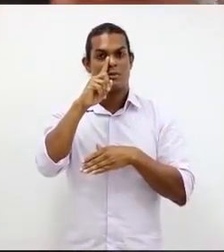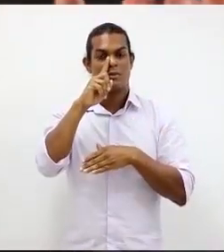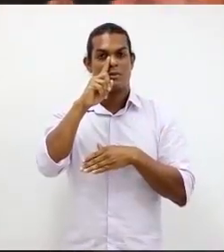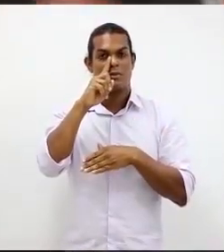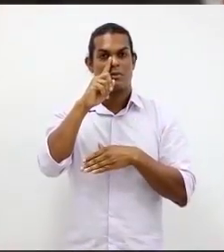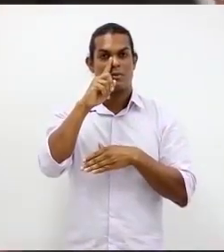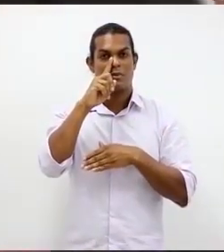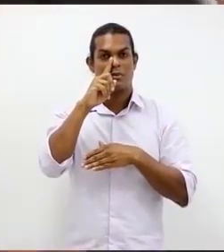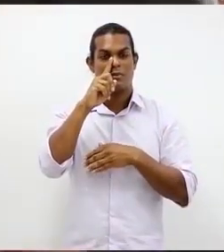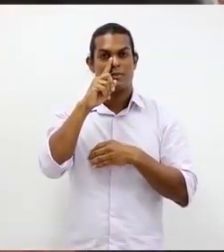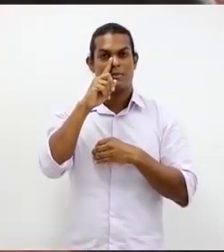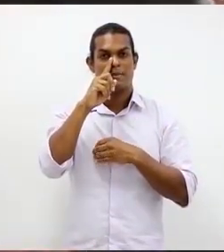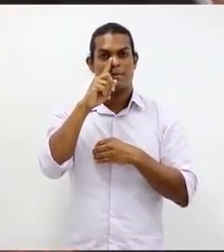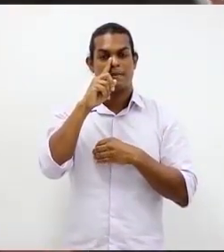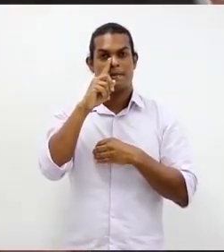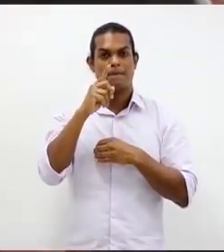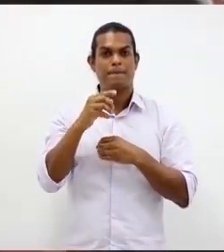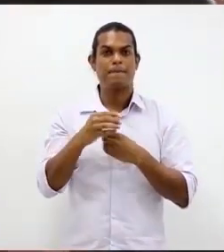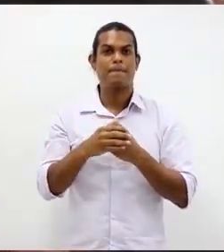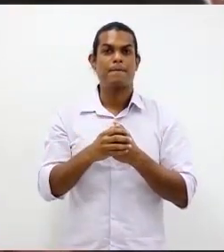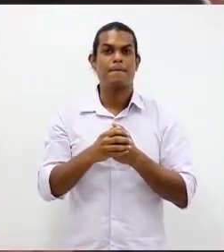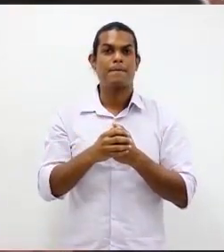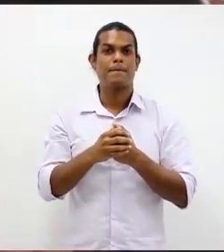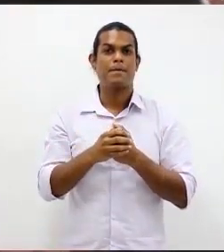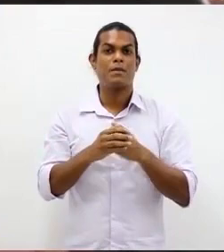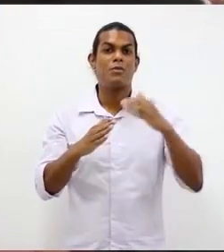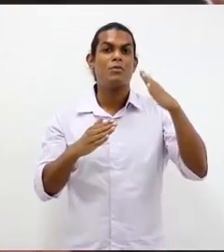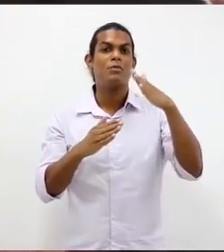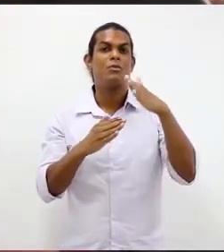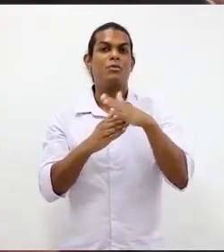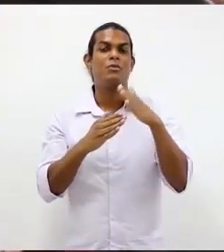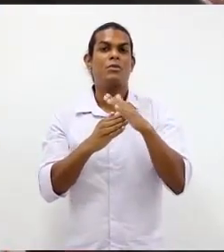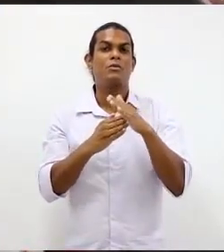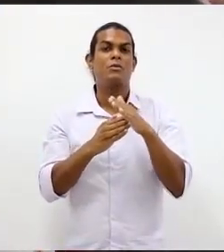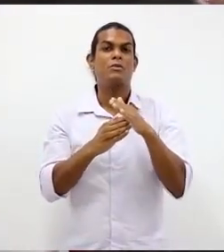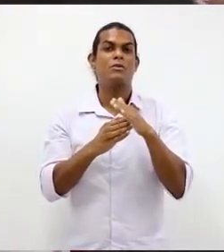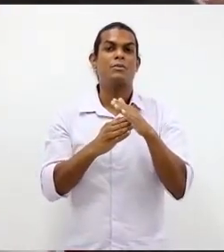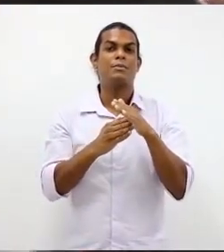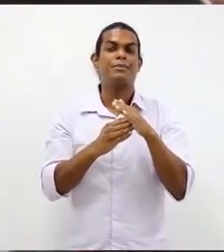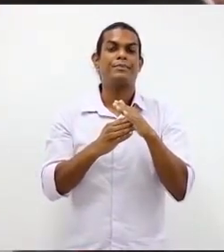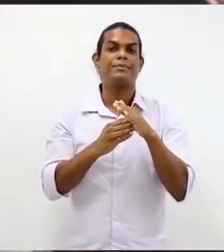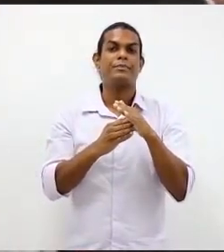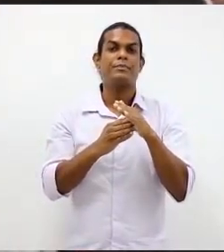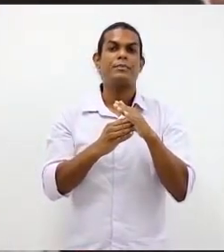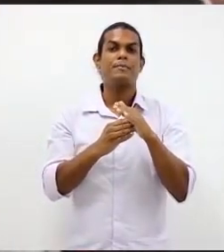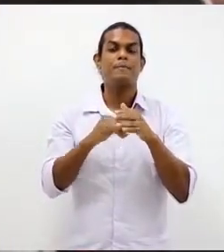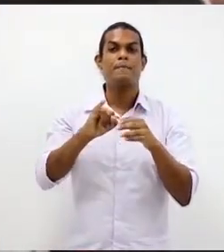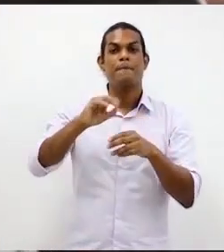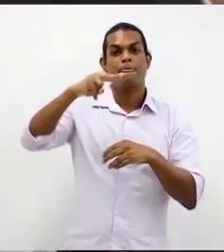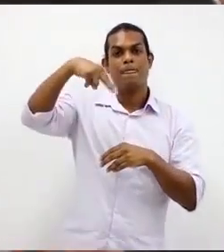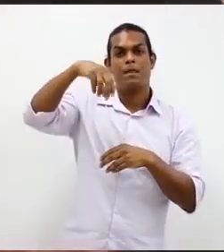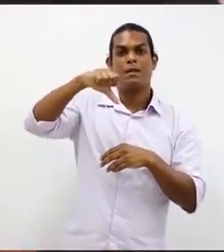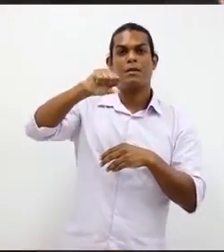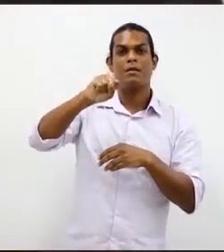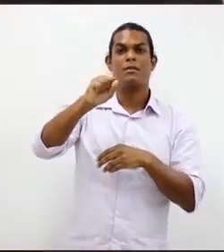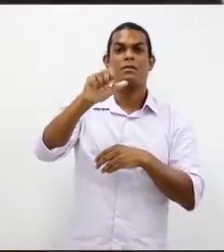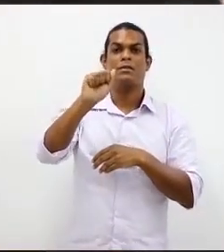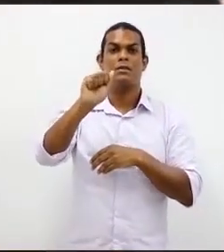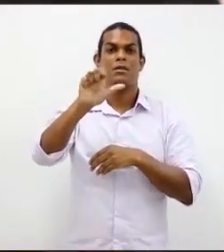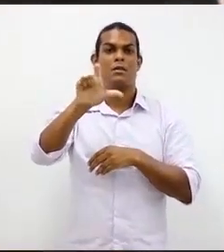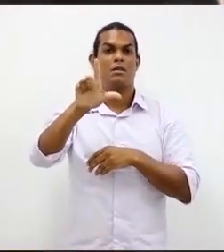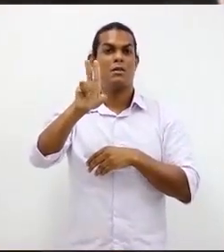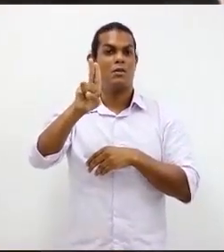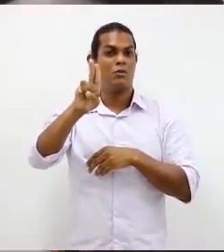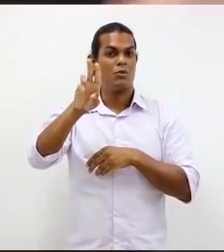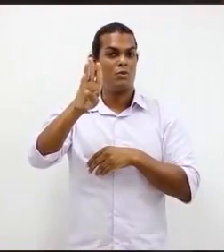aquelas 4 específicas, o grau de insalubridade não tem atividade específica, tem as condições do agente ambiental atuando no